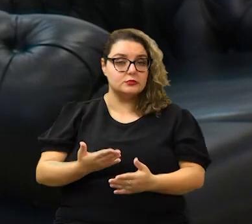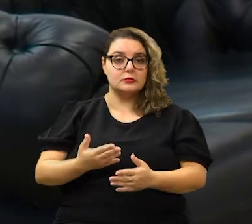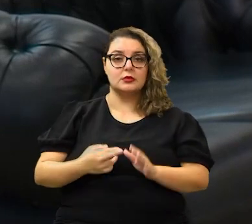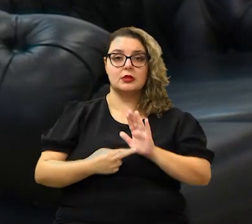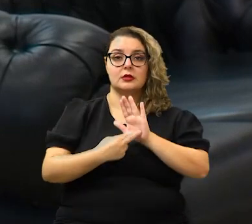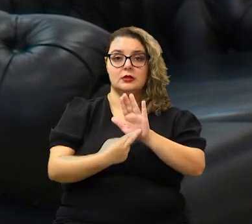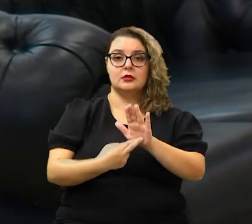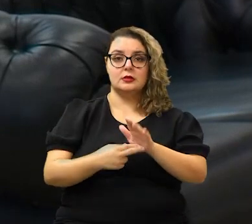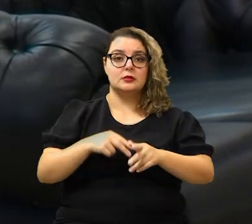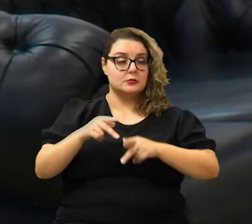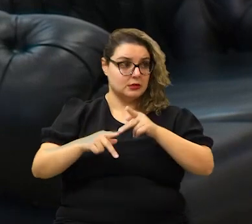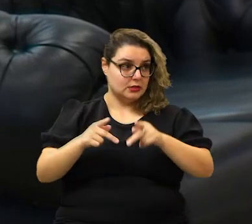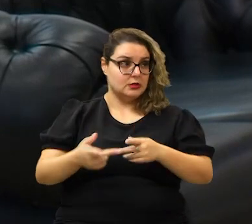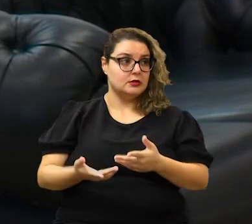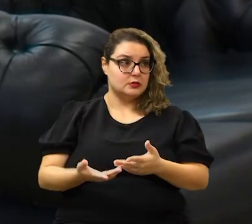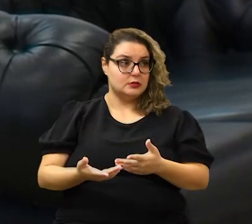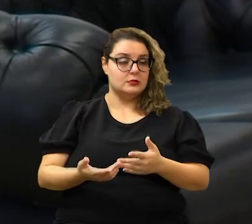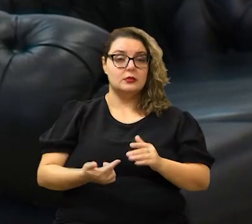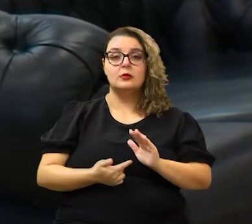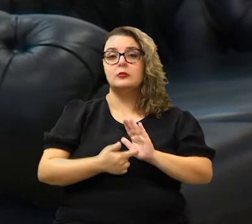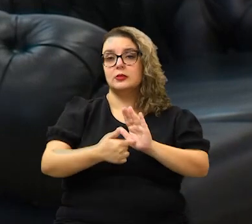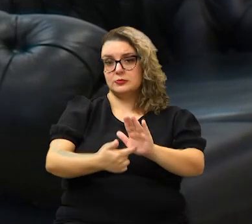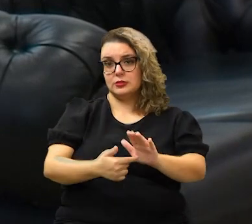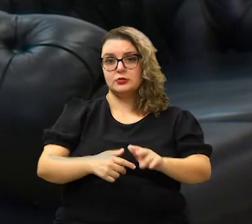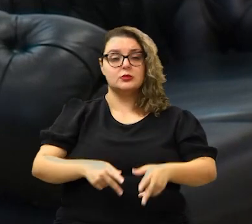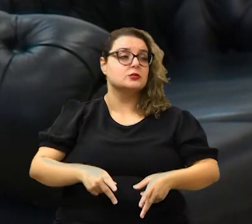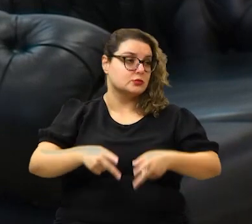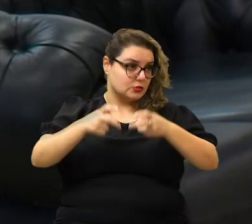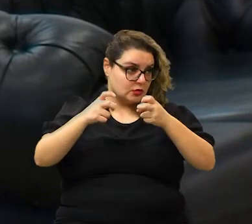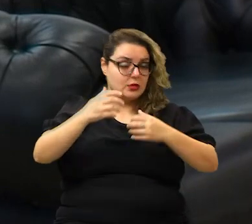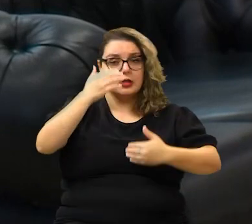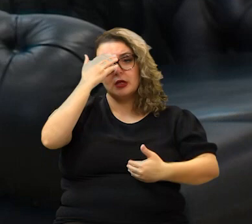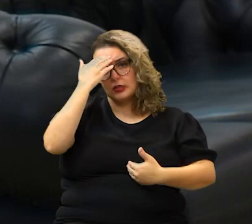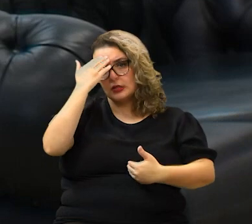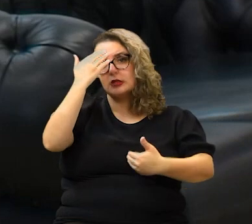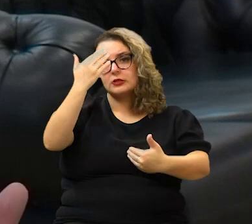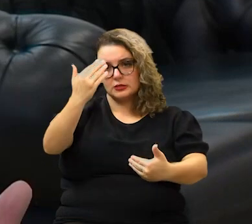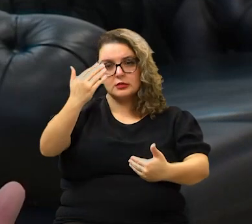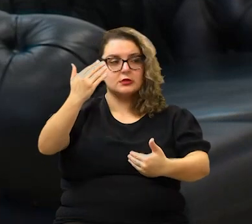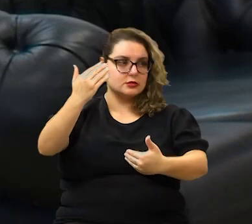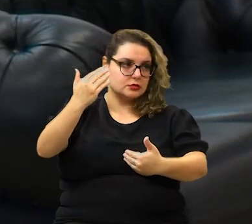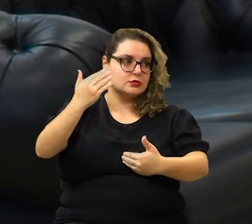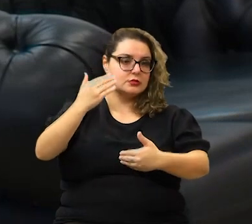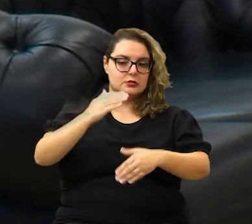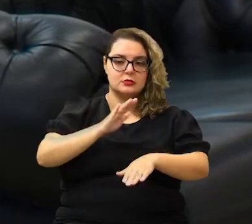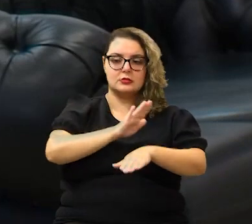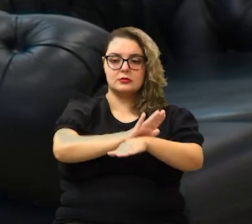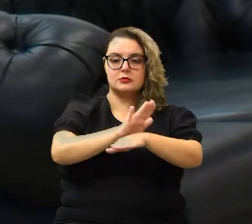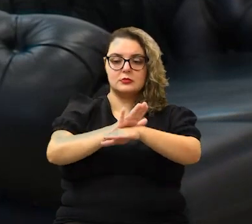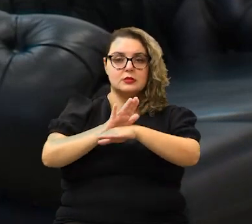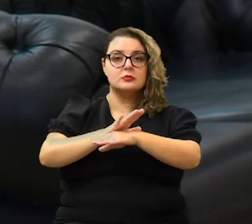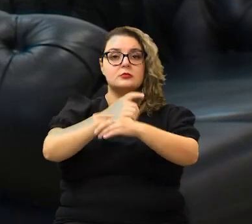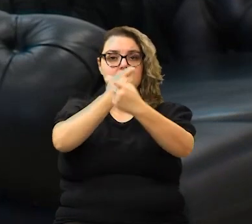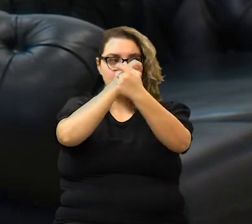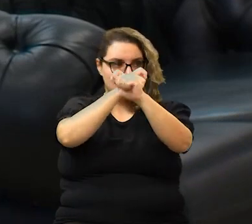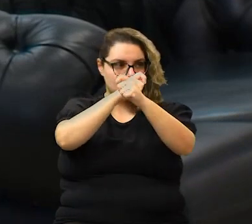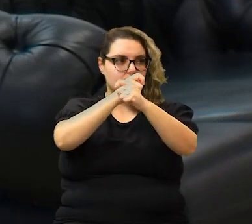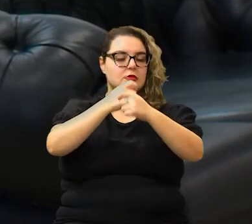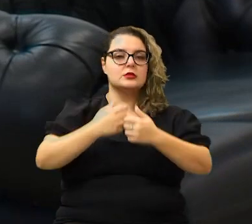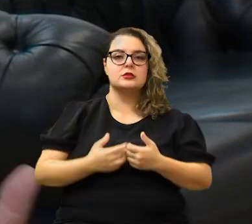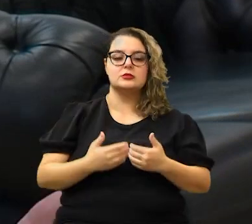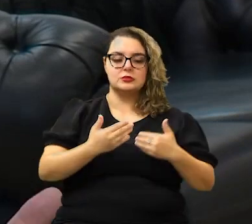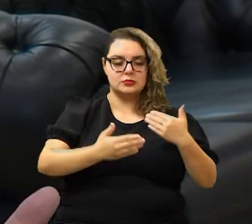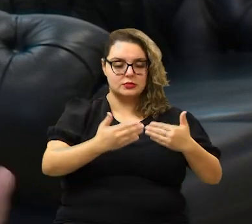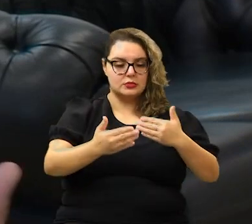enquanto instituição que representa a população, manifestar o nosso reconhecimento e gratidão pela contribuição que a